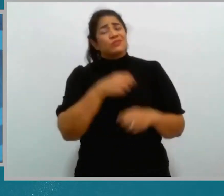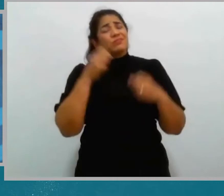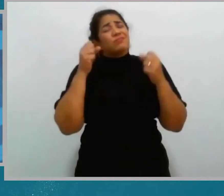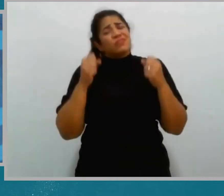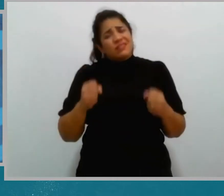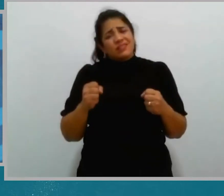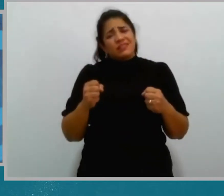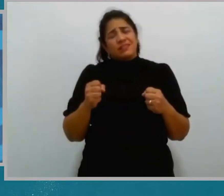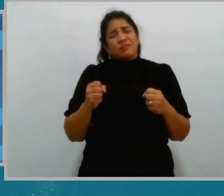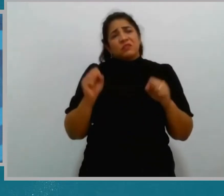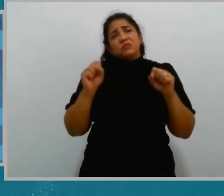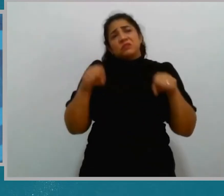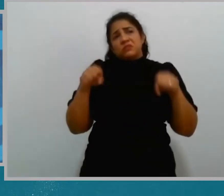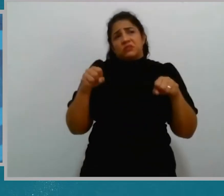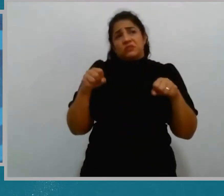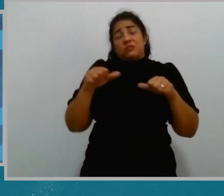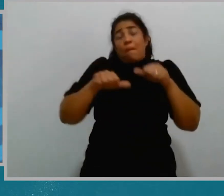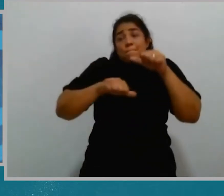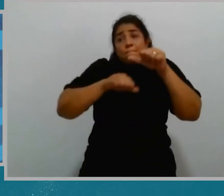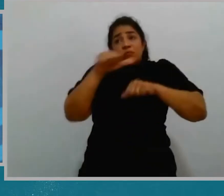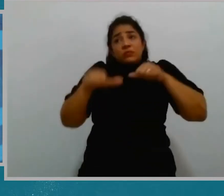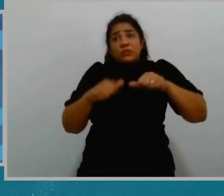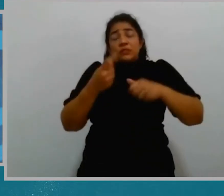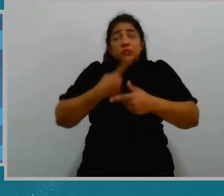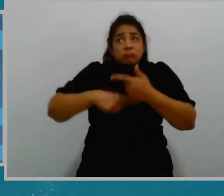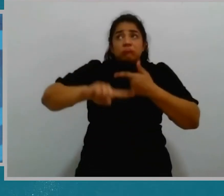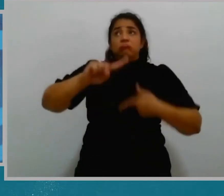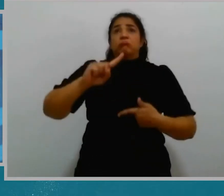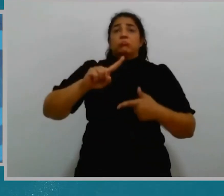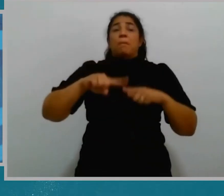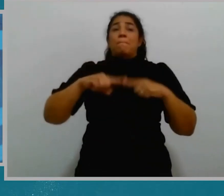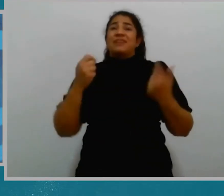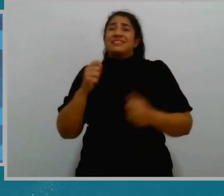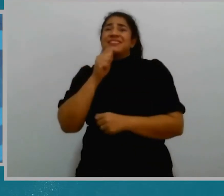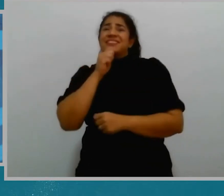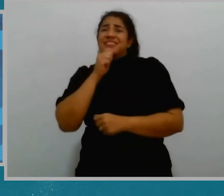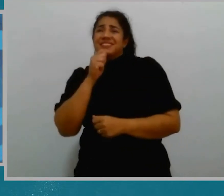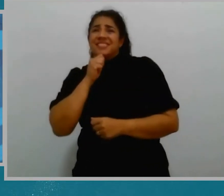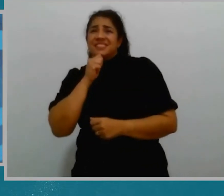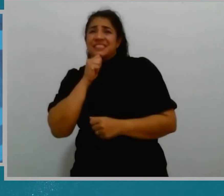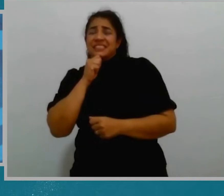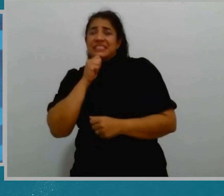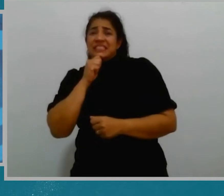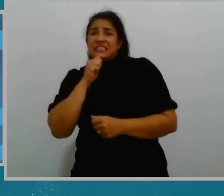de 180 graus, ainda não ter saído do plano do chão.